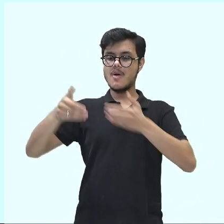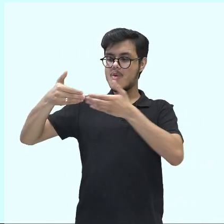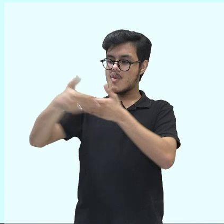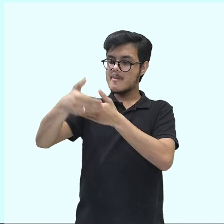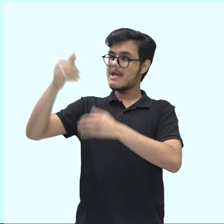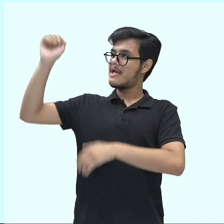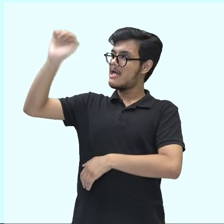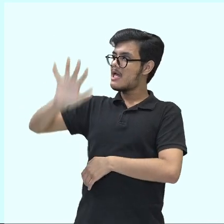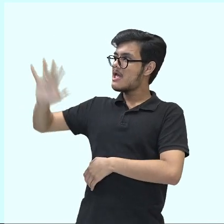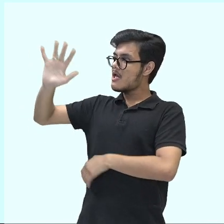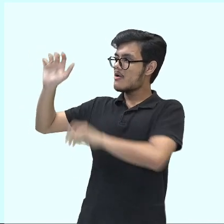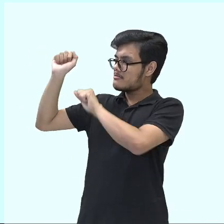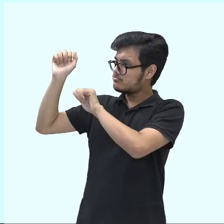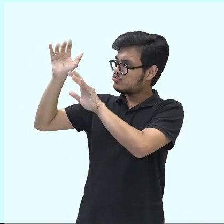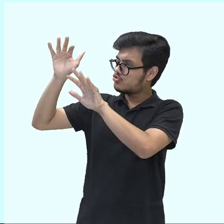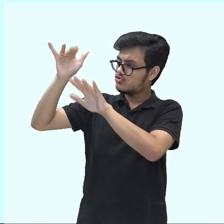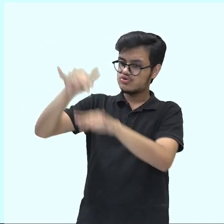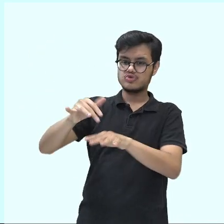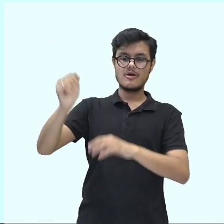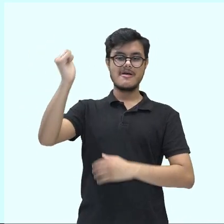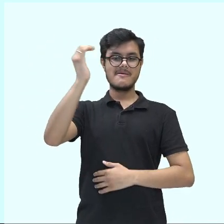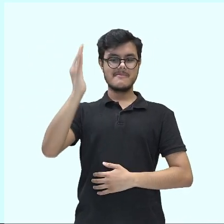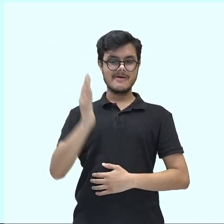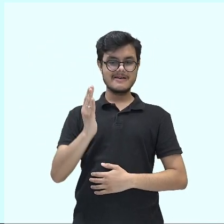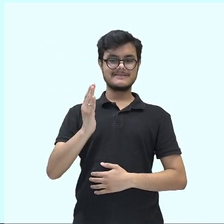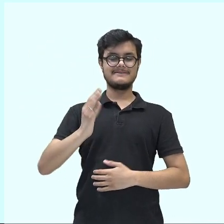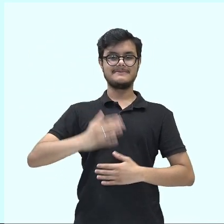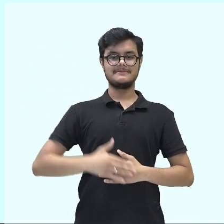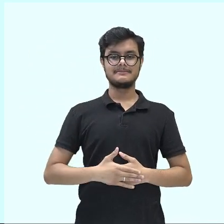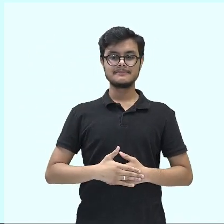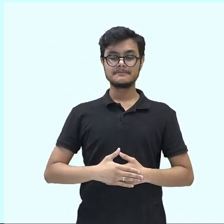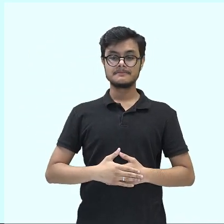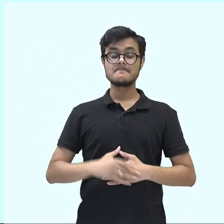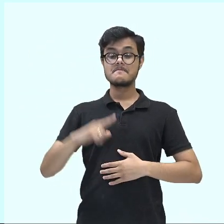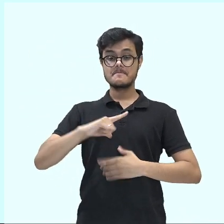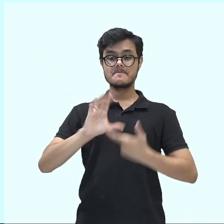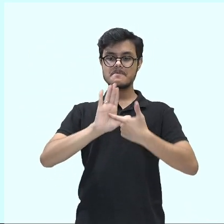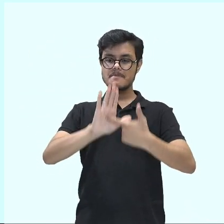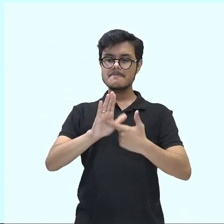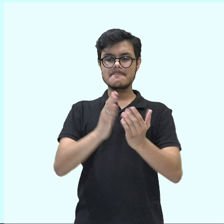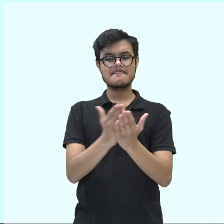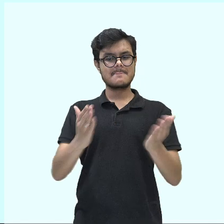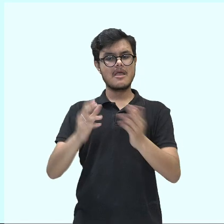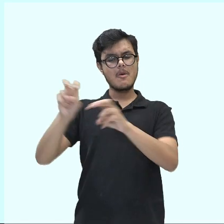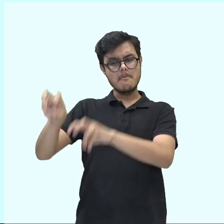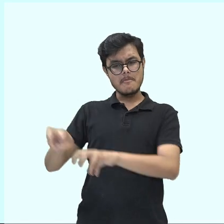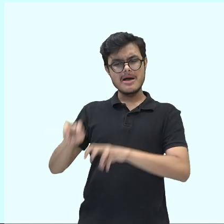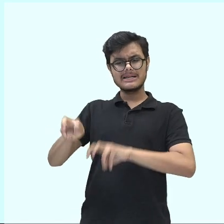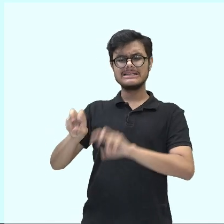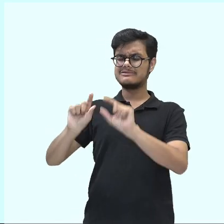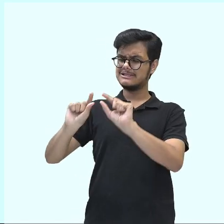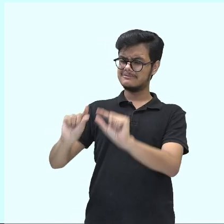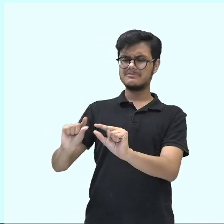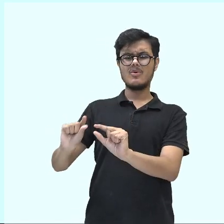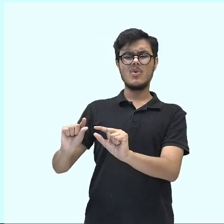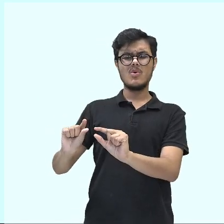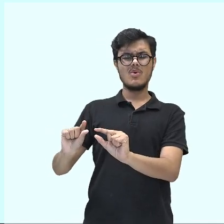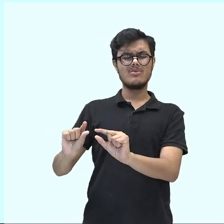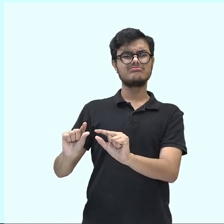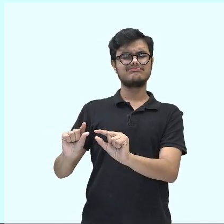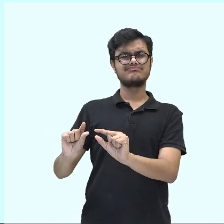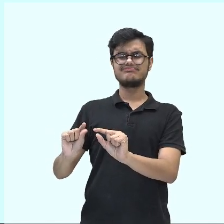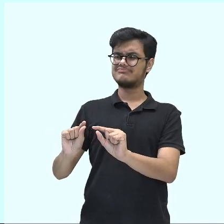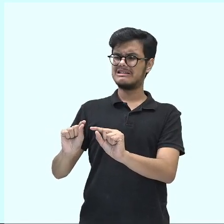europeus chegaram aqui no território brasileiro. Apresenta aí uma agricultura pouco mecanizada, né? A